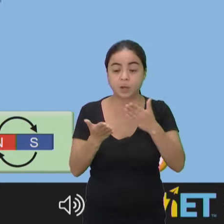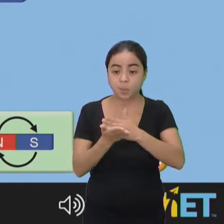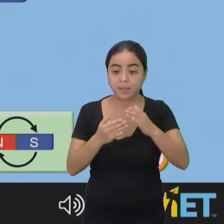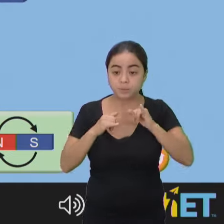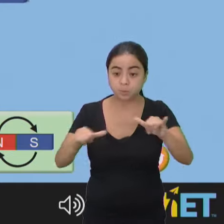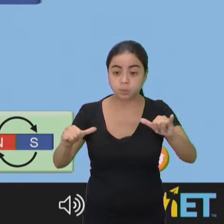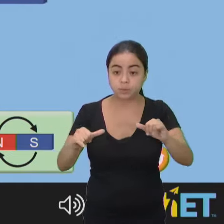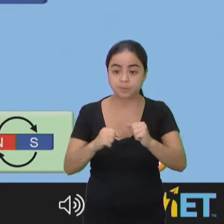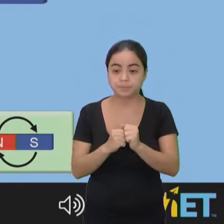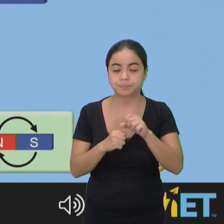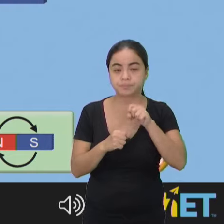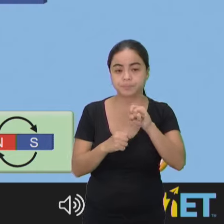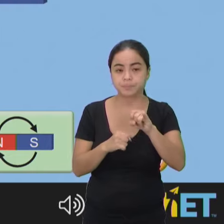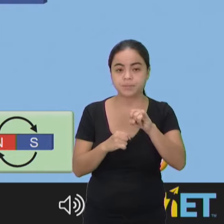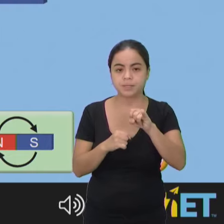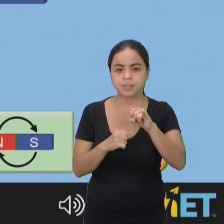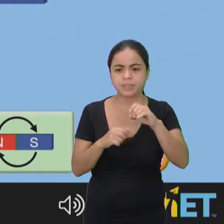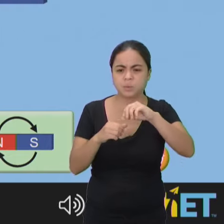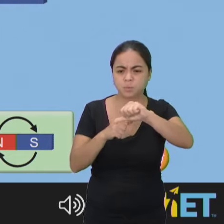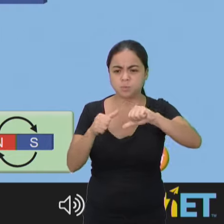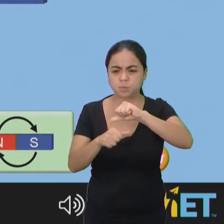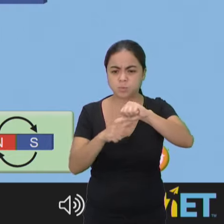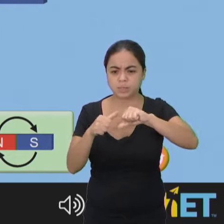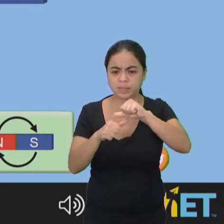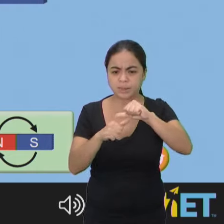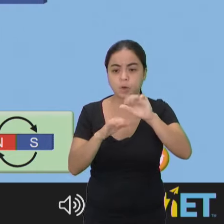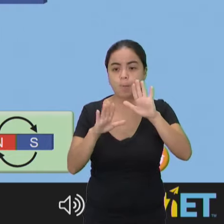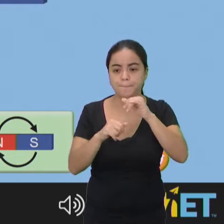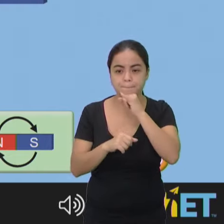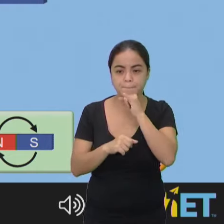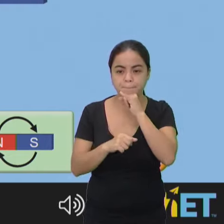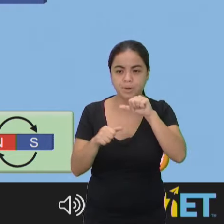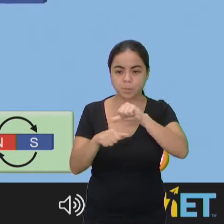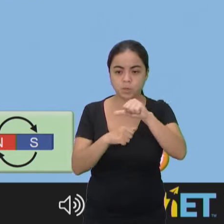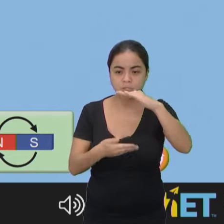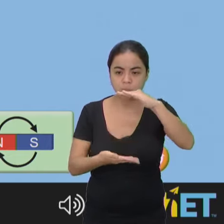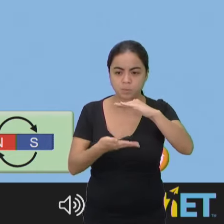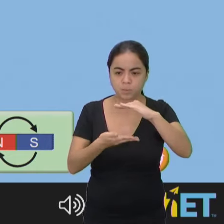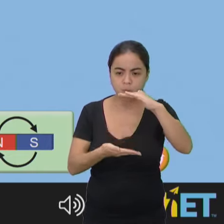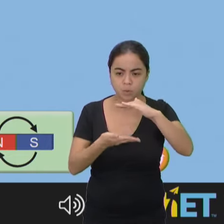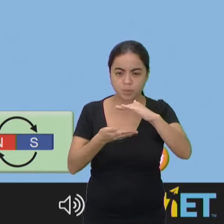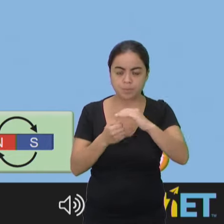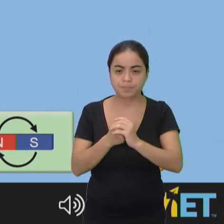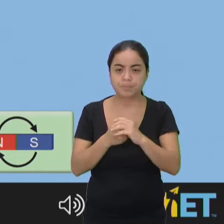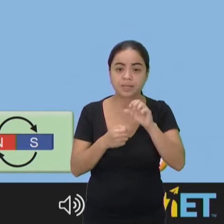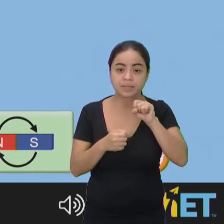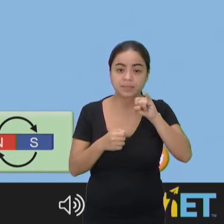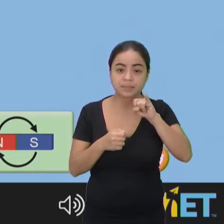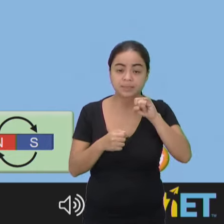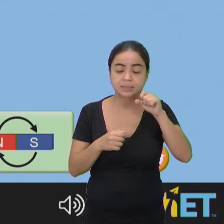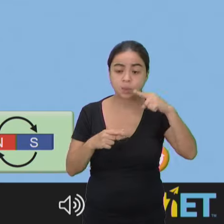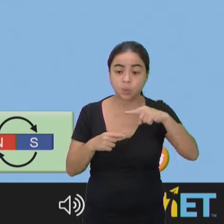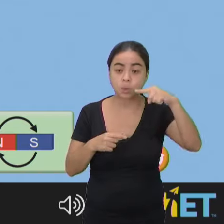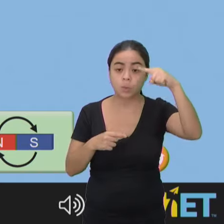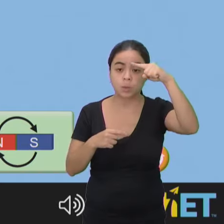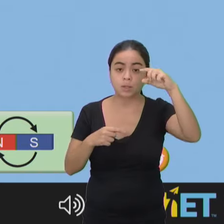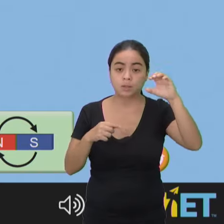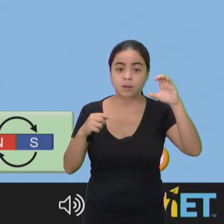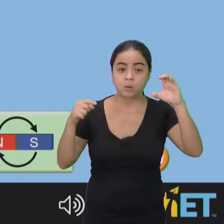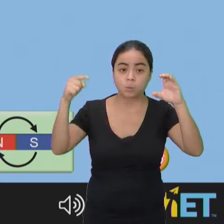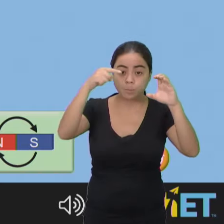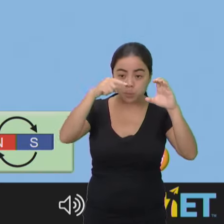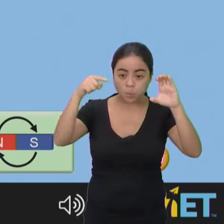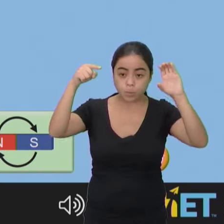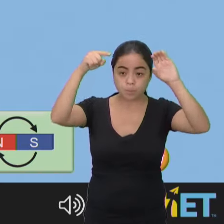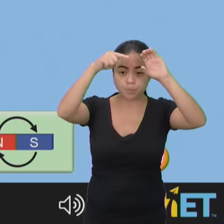você trocar a bobina, vamos pegar uma bobina aqui menor, ó, lá em cima. Se você trocar a bobina, ó, e mexer